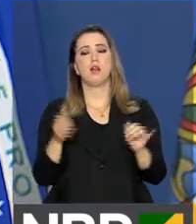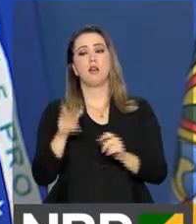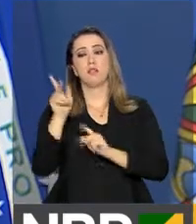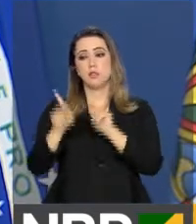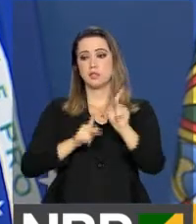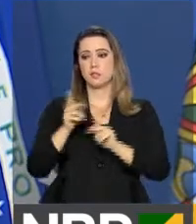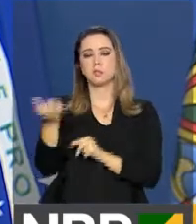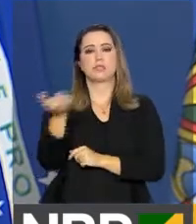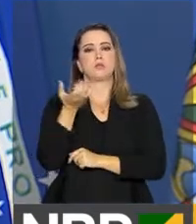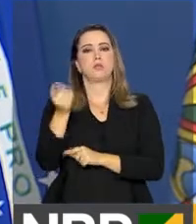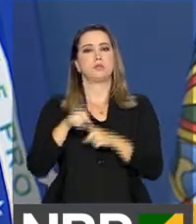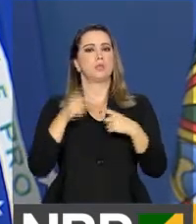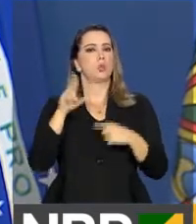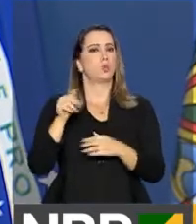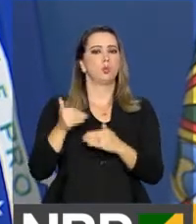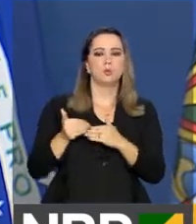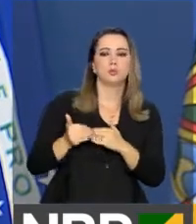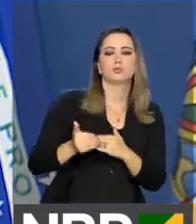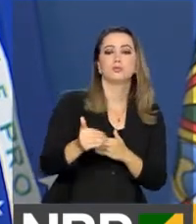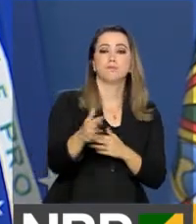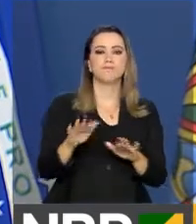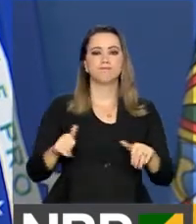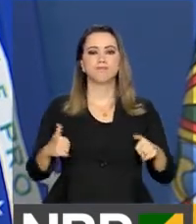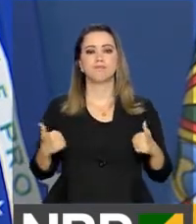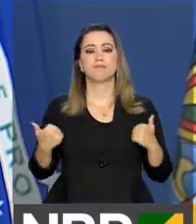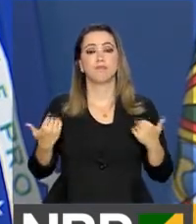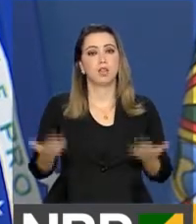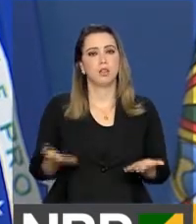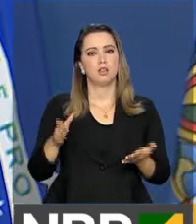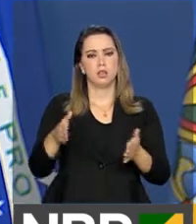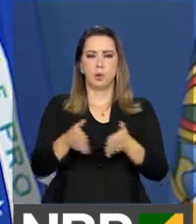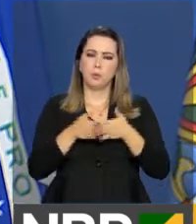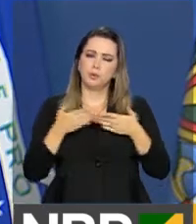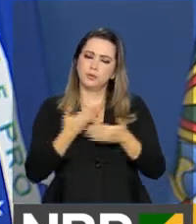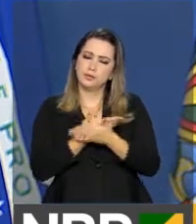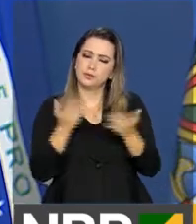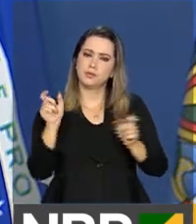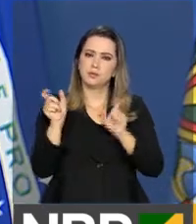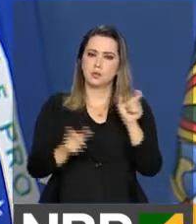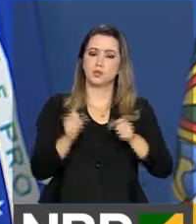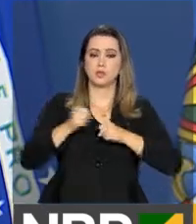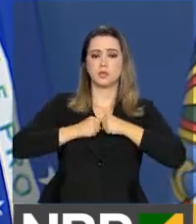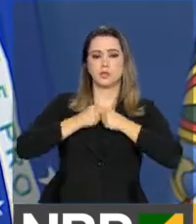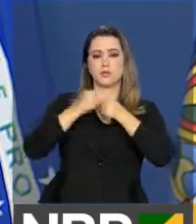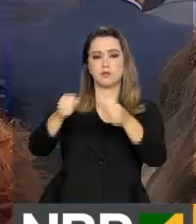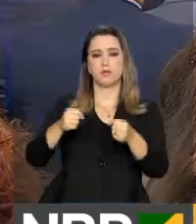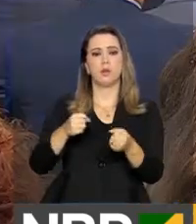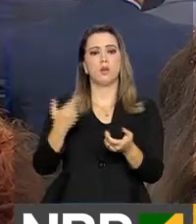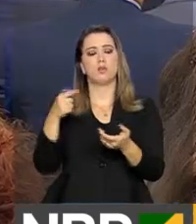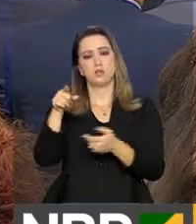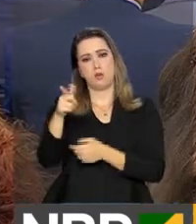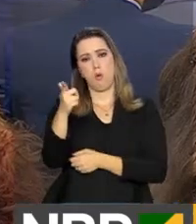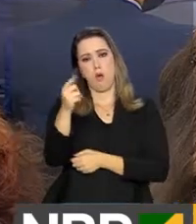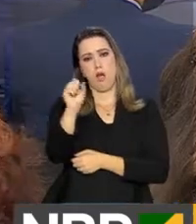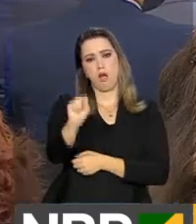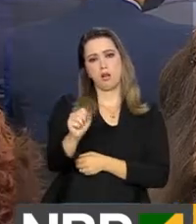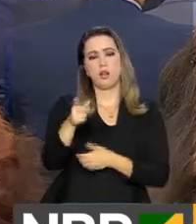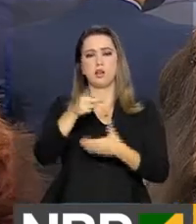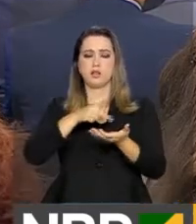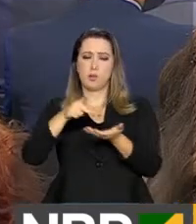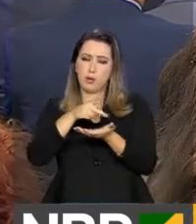mas jamais levadas adiante portanto com a devida licença daqueles que dedicam caso o petróleo com a devida